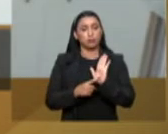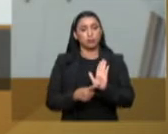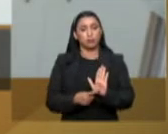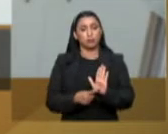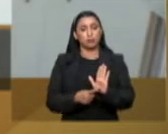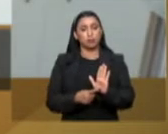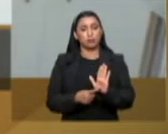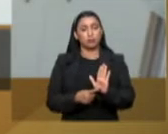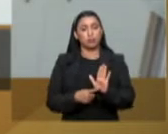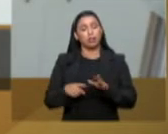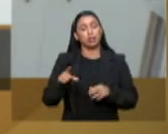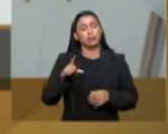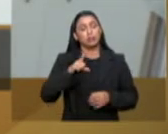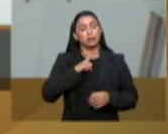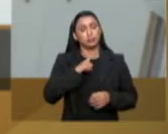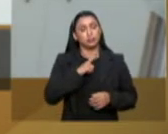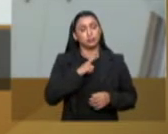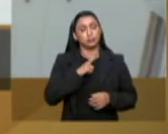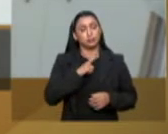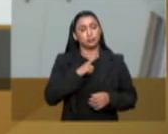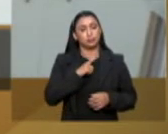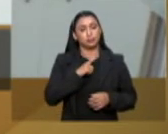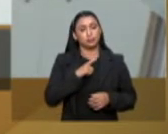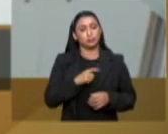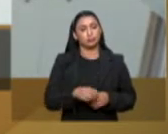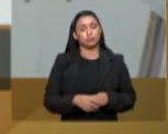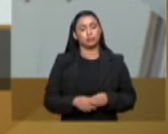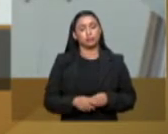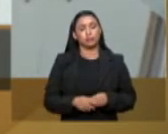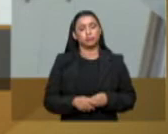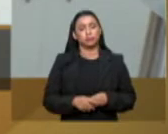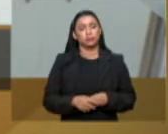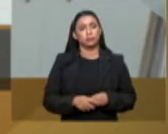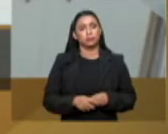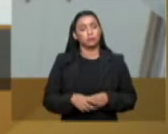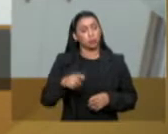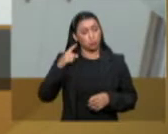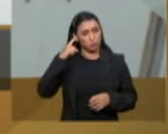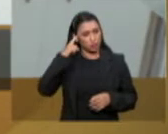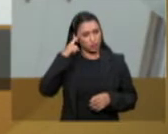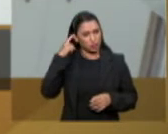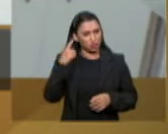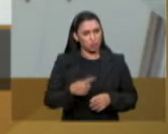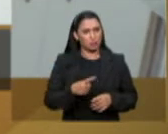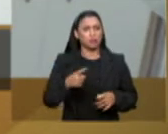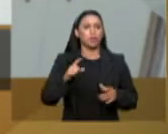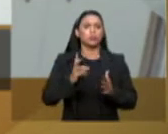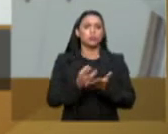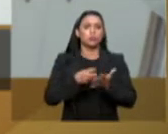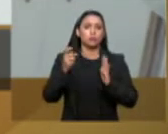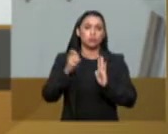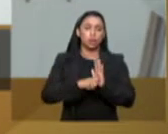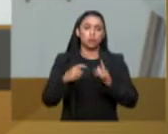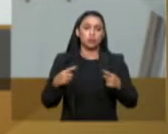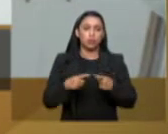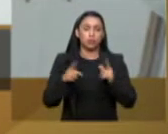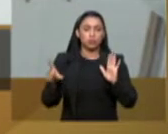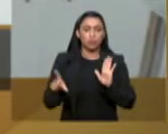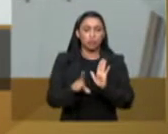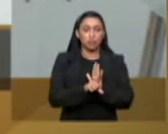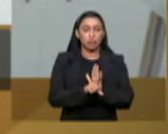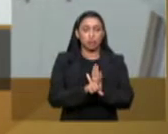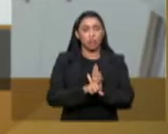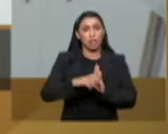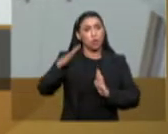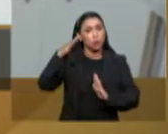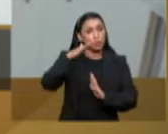ser adequada e suficiente à determinação do mandamento tributário no bojo da lei impugnada, por meio da fixação de